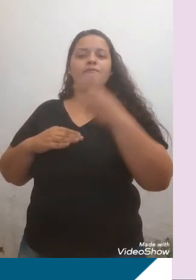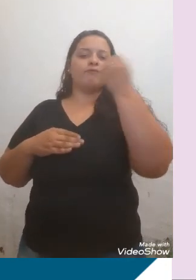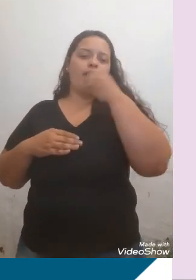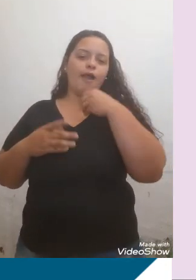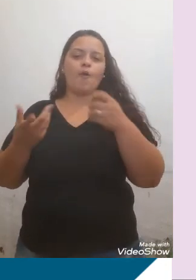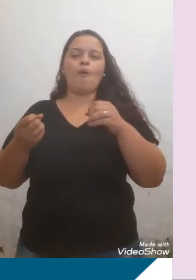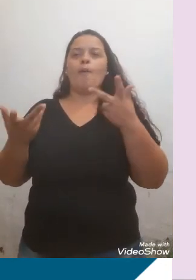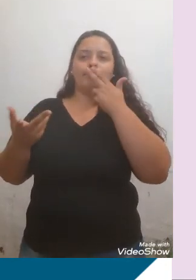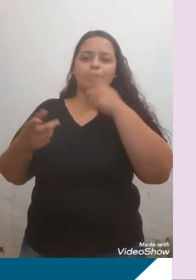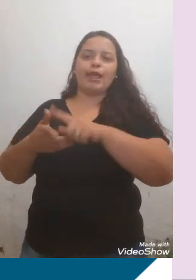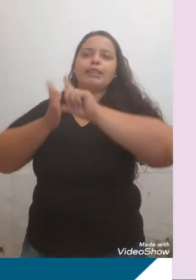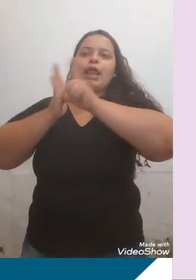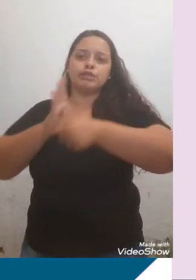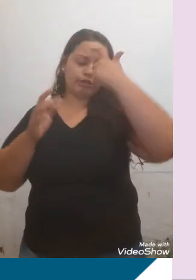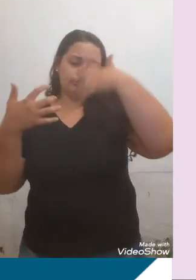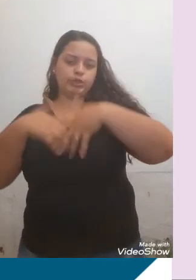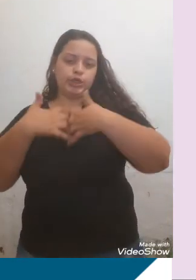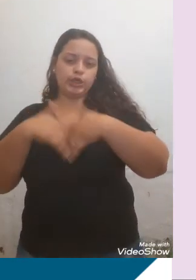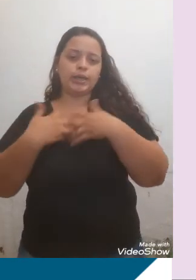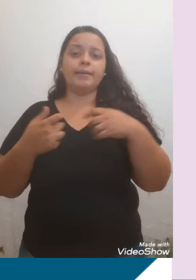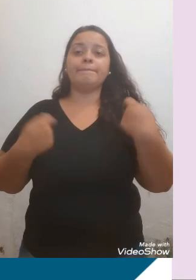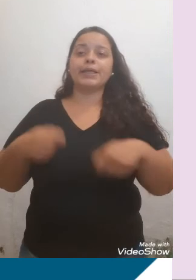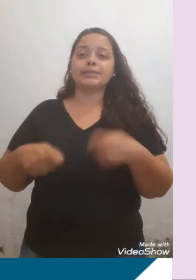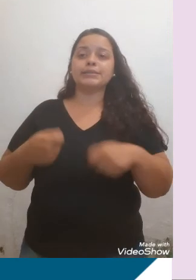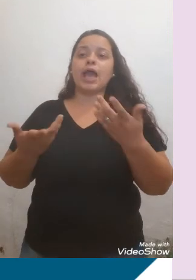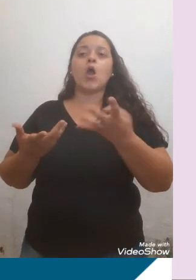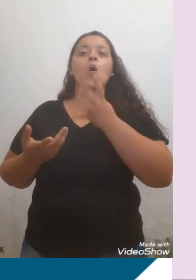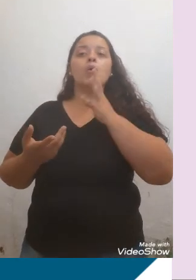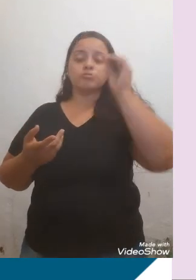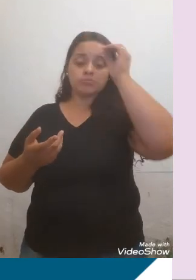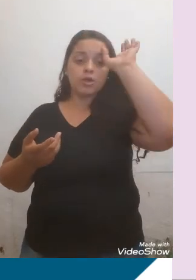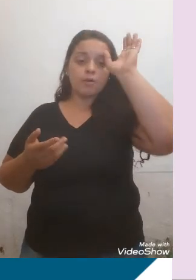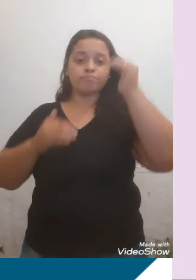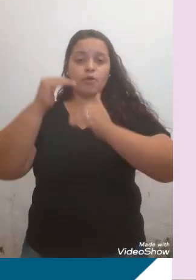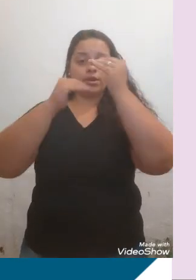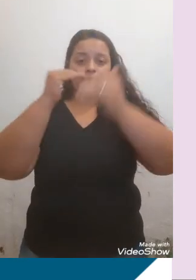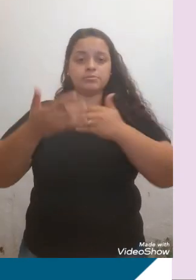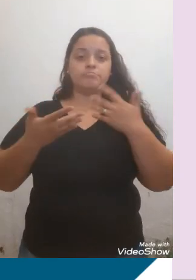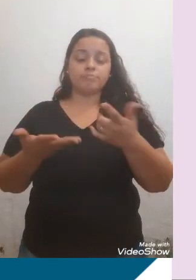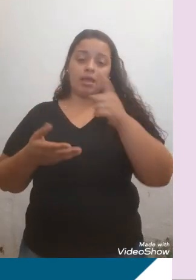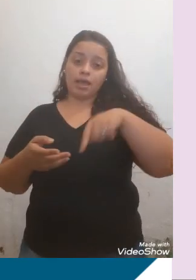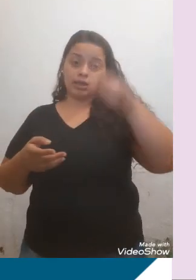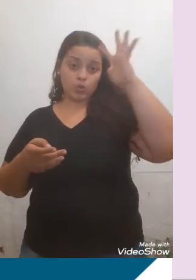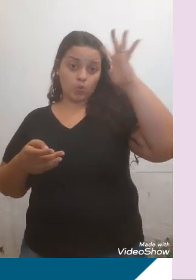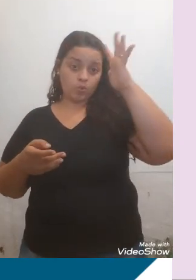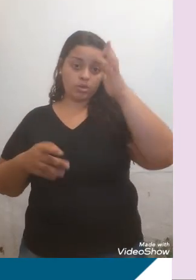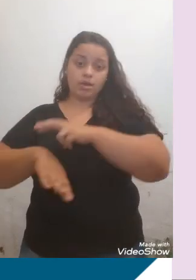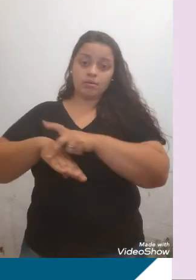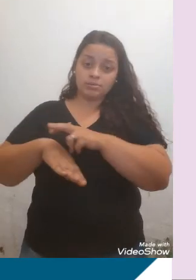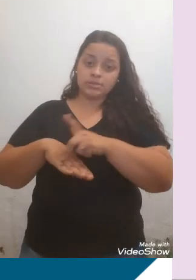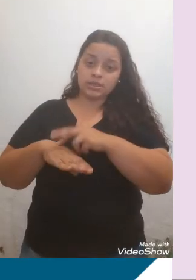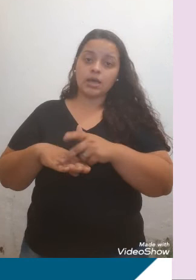ou como primitivos e atrasados que precisavam conhecer o progresso. Essas teorias